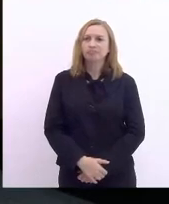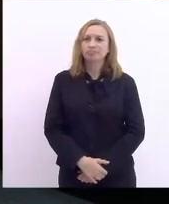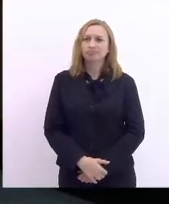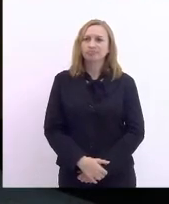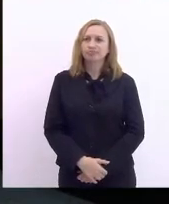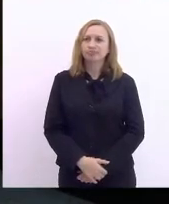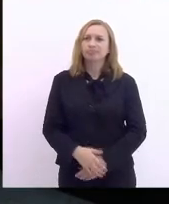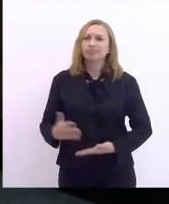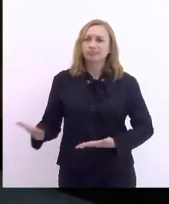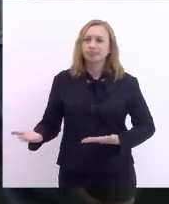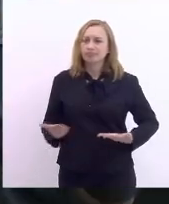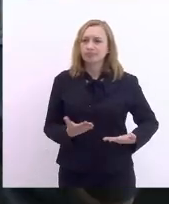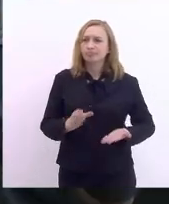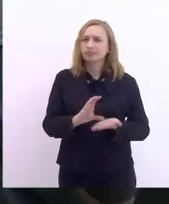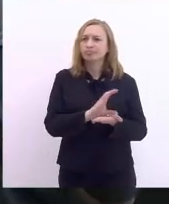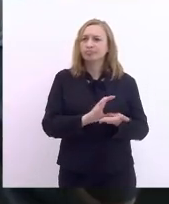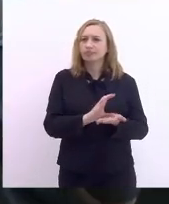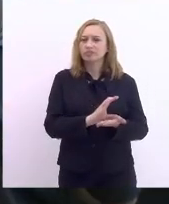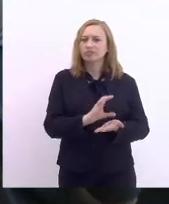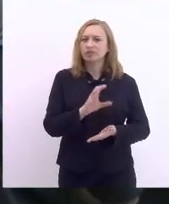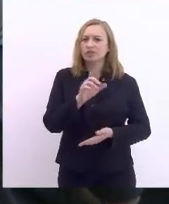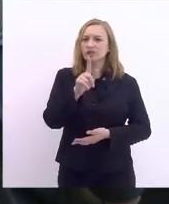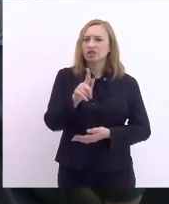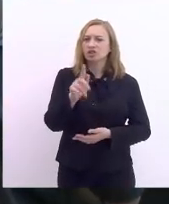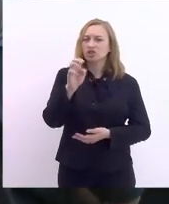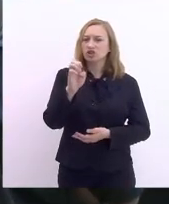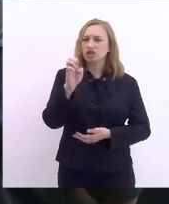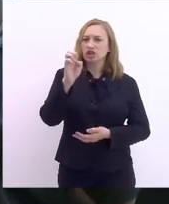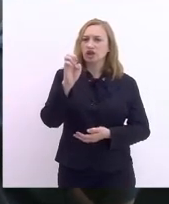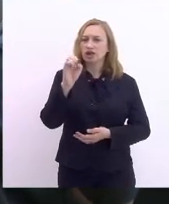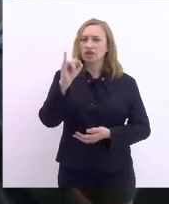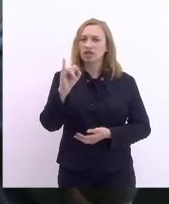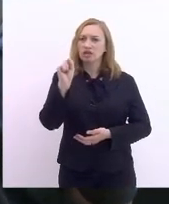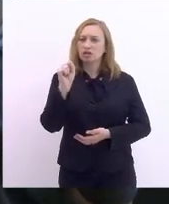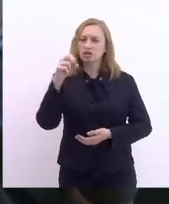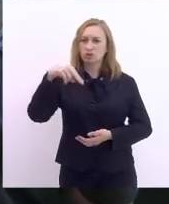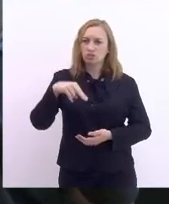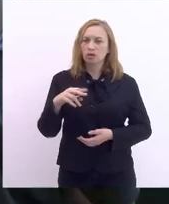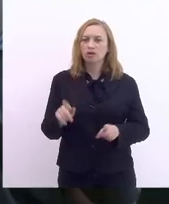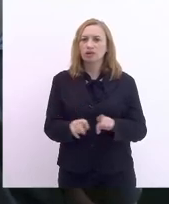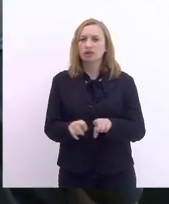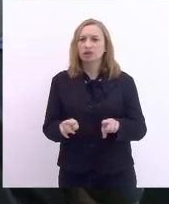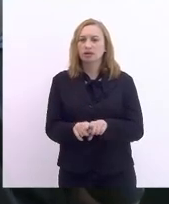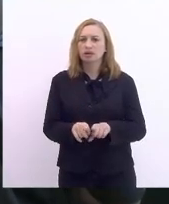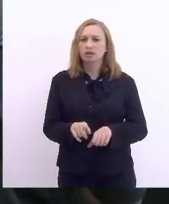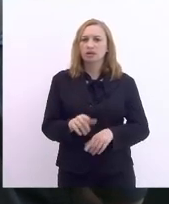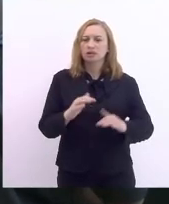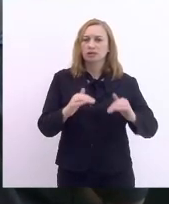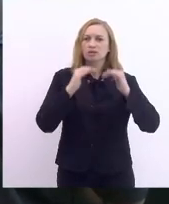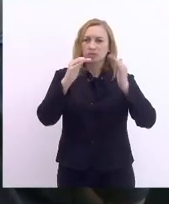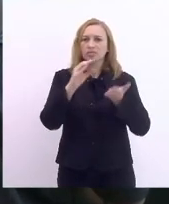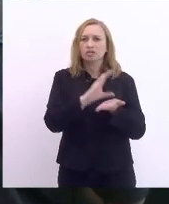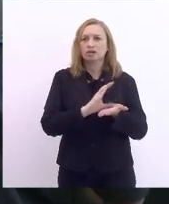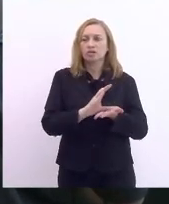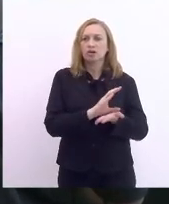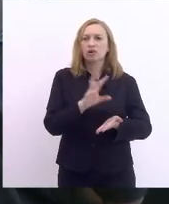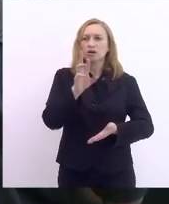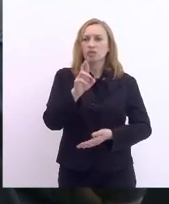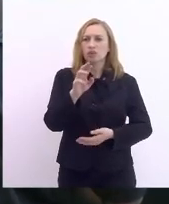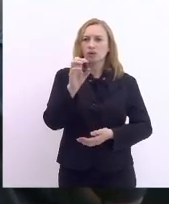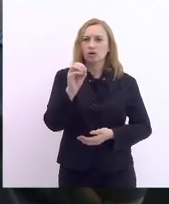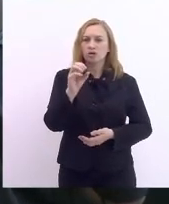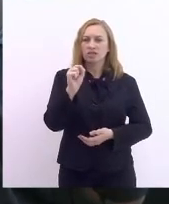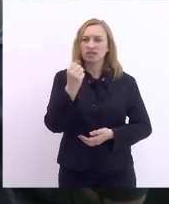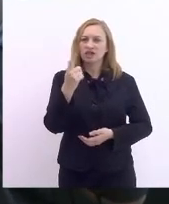e convidamos o conselheiro Genilson Rocha dos Santos titular EA conselheira suplente Rosângela